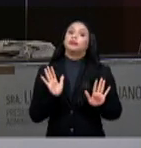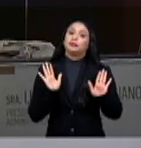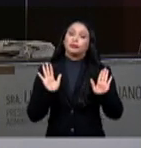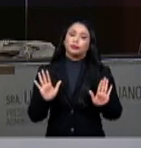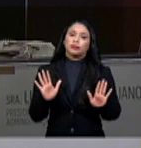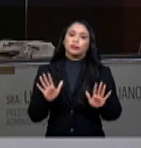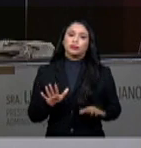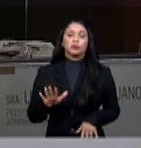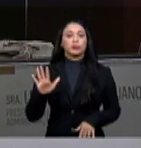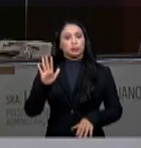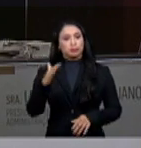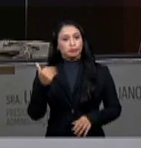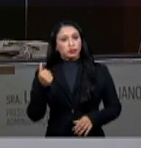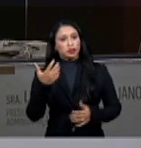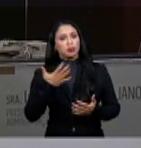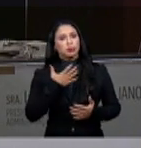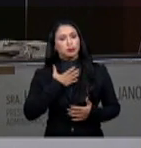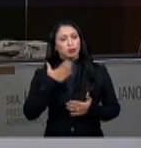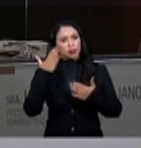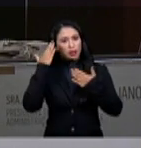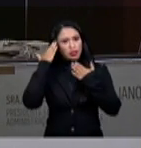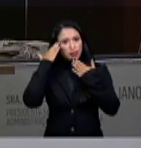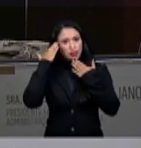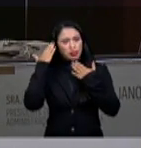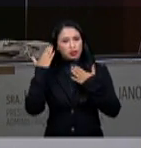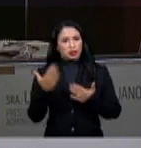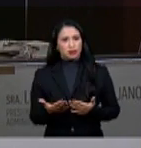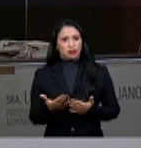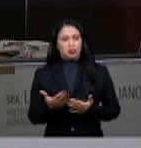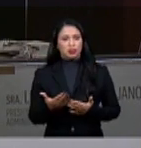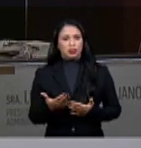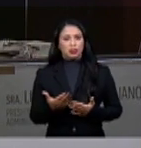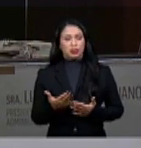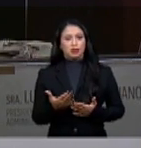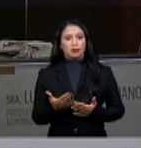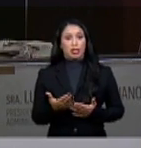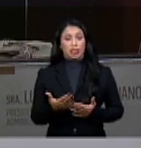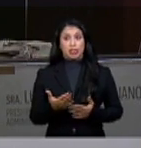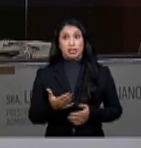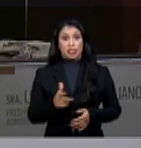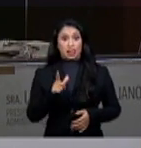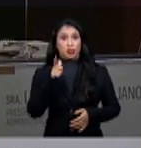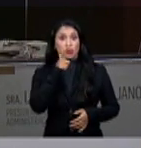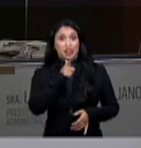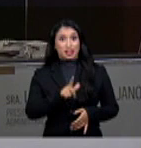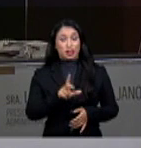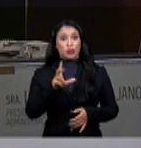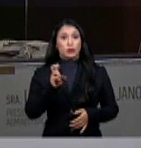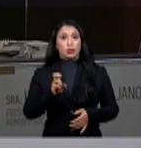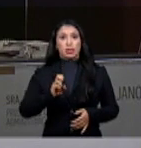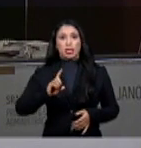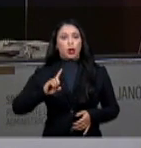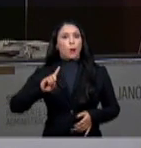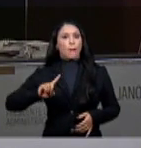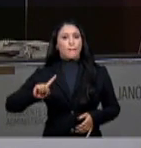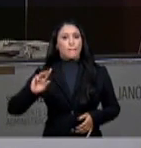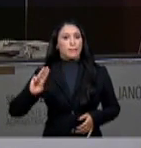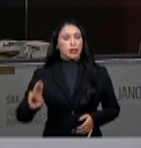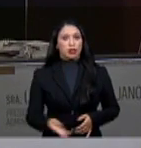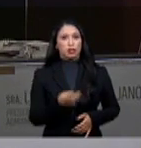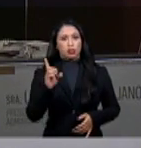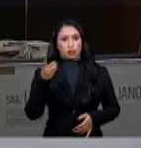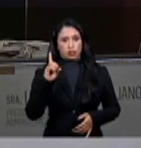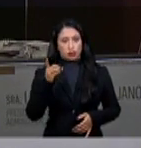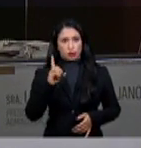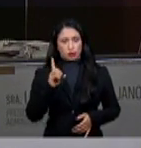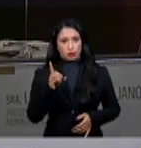estar na centro para poder agradecer a centro de 15 milhões de Dólar para os municípios eu entrei recebeu o direito espontânea eu